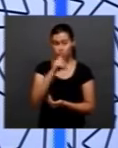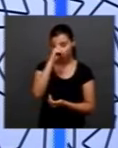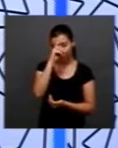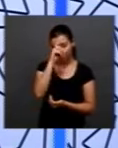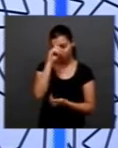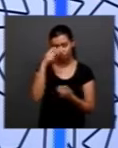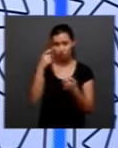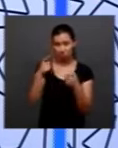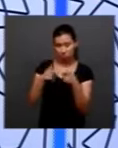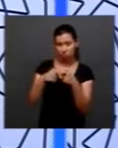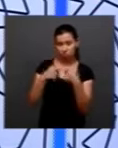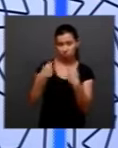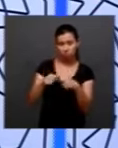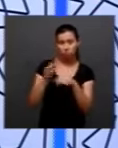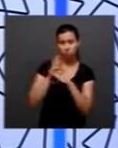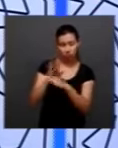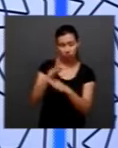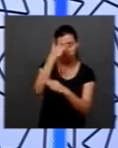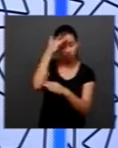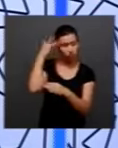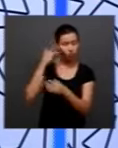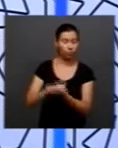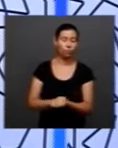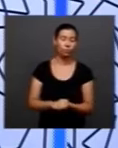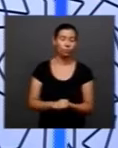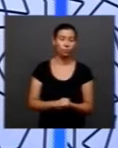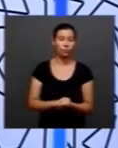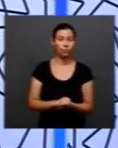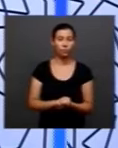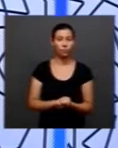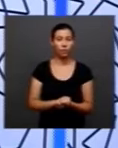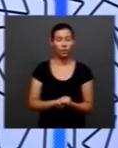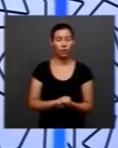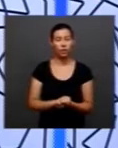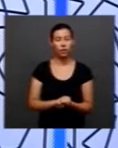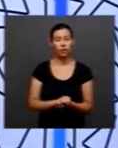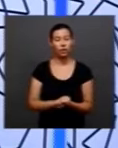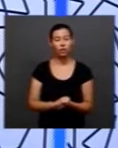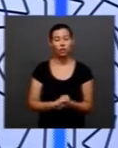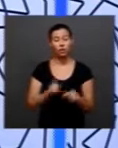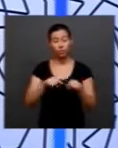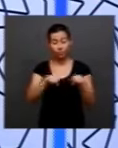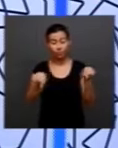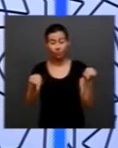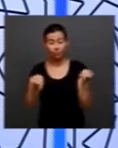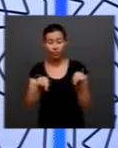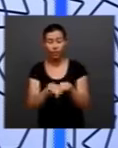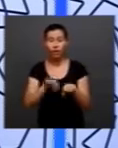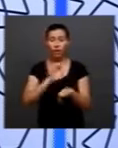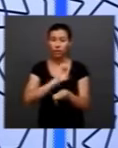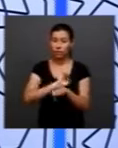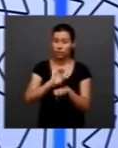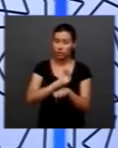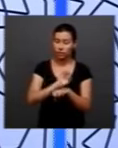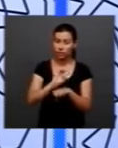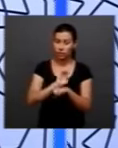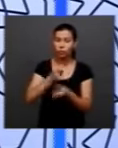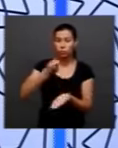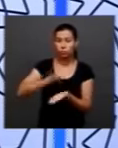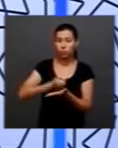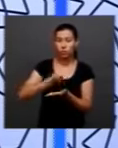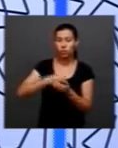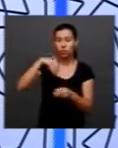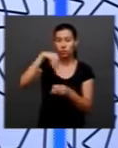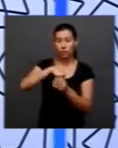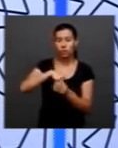formação, tanto que esse Ambulatório passa a integrar um estágio curricular obrigatório dentro do curso de Medicina, já